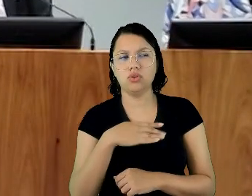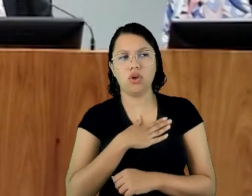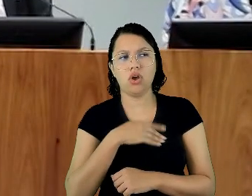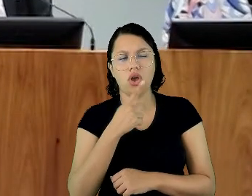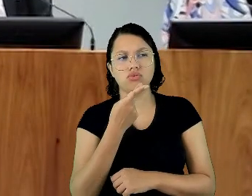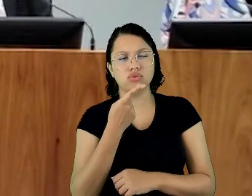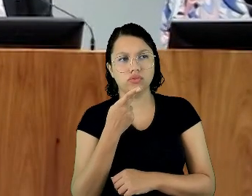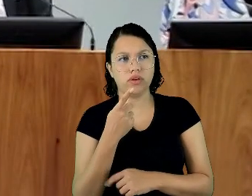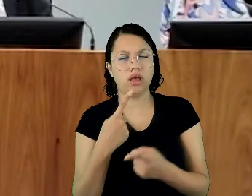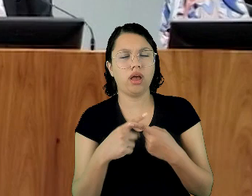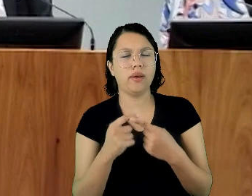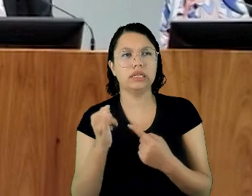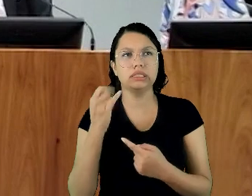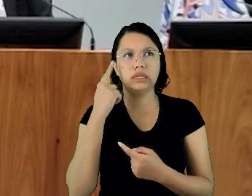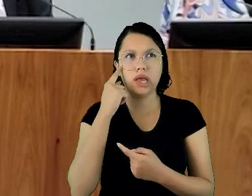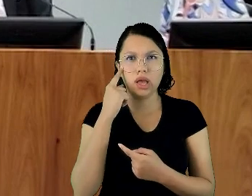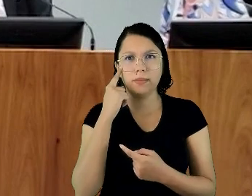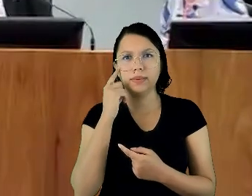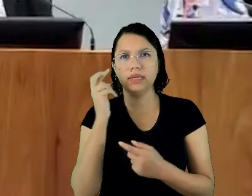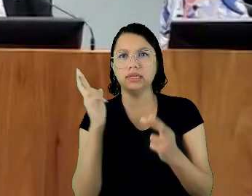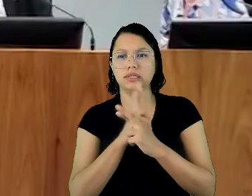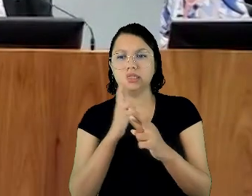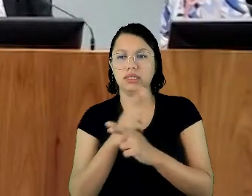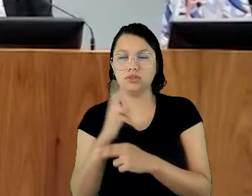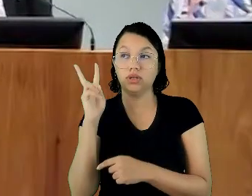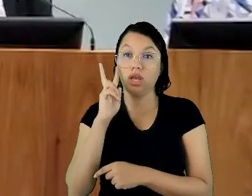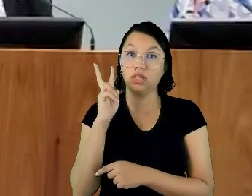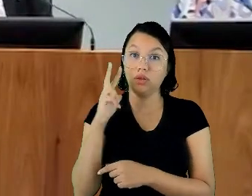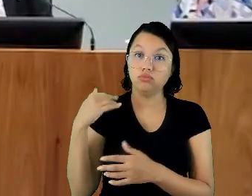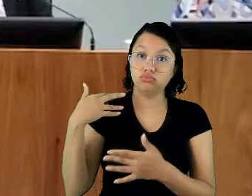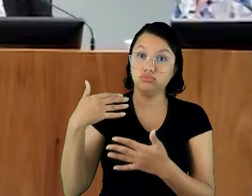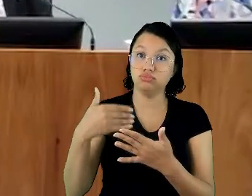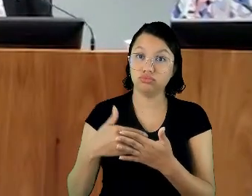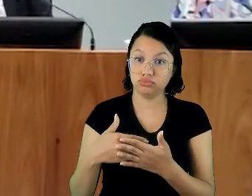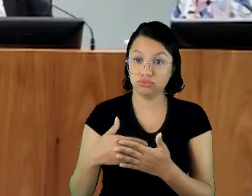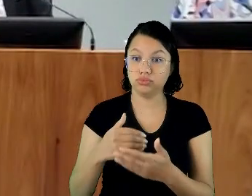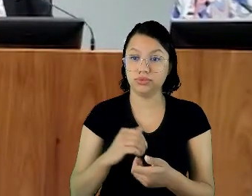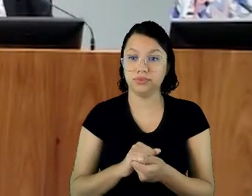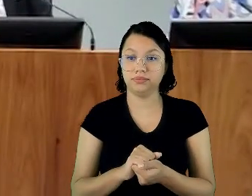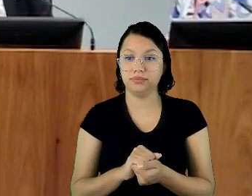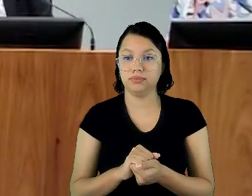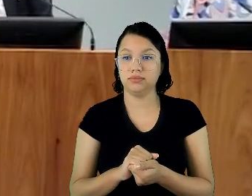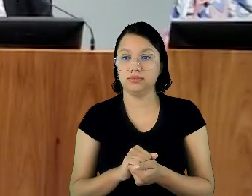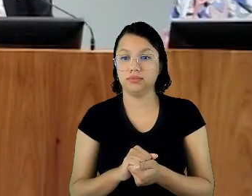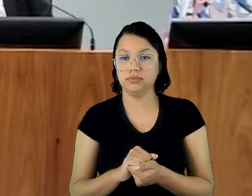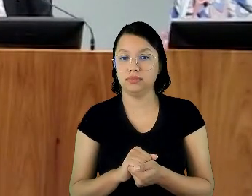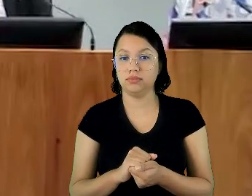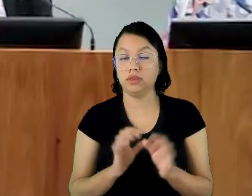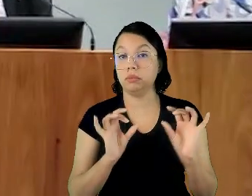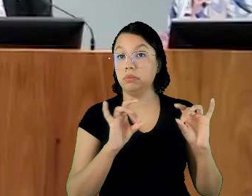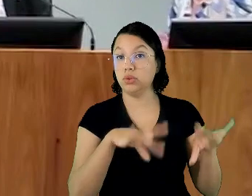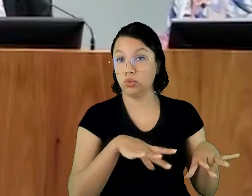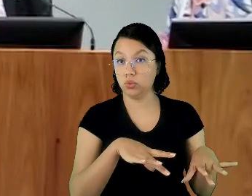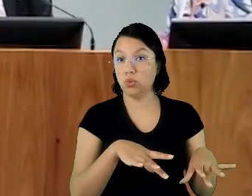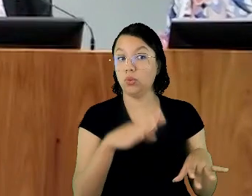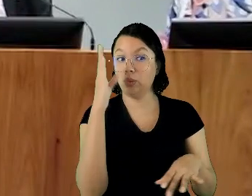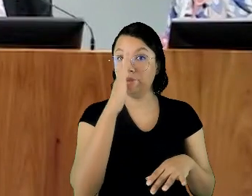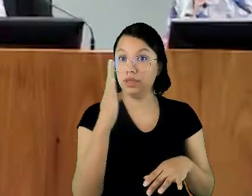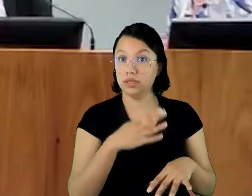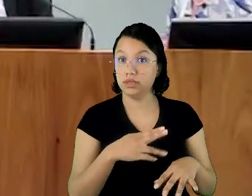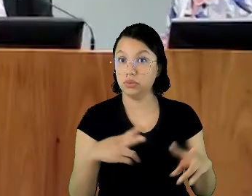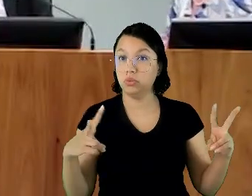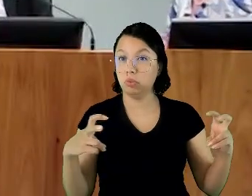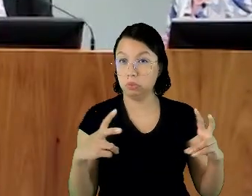Argentina abandonou o Brasil na Guerra da Tríplice Aliança, e especificamente no atual contexto político da Argentina,